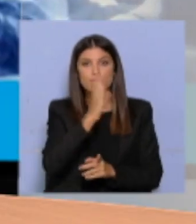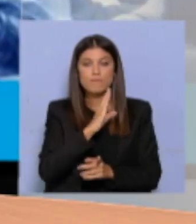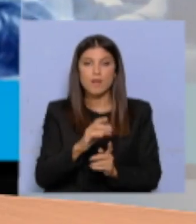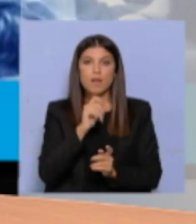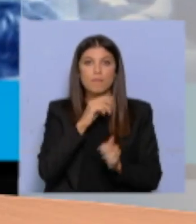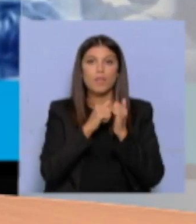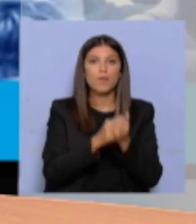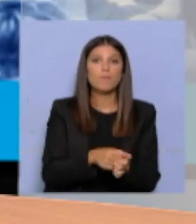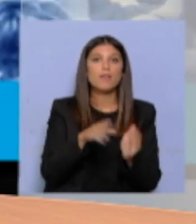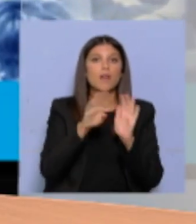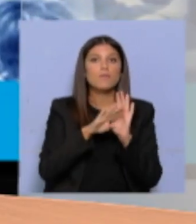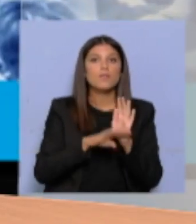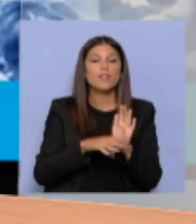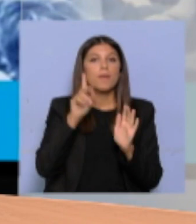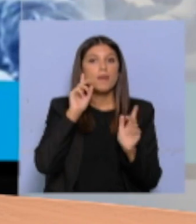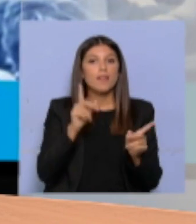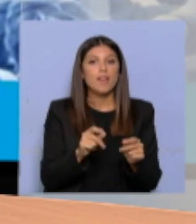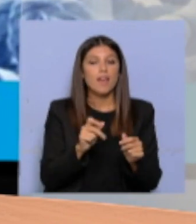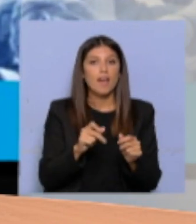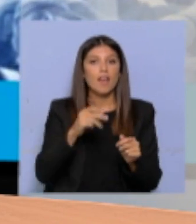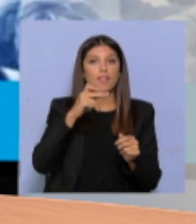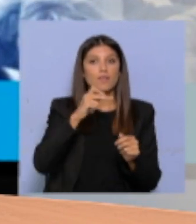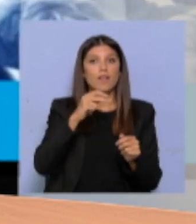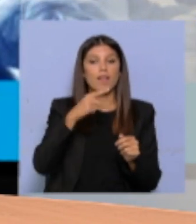pode acompanhar a edição rádio do programa